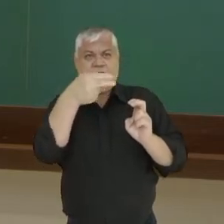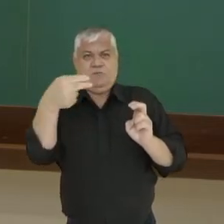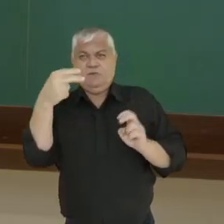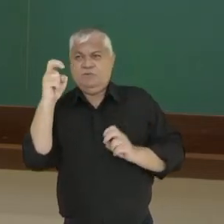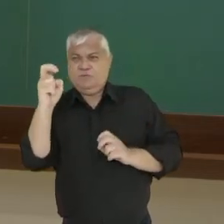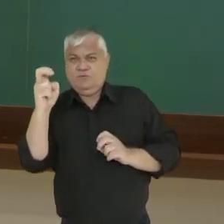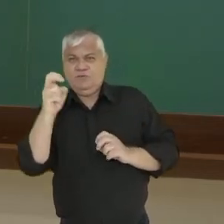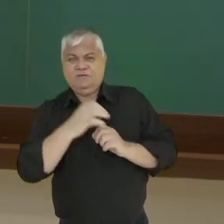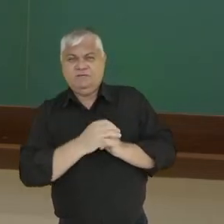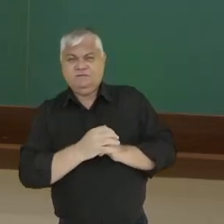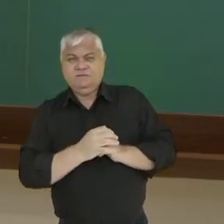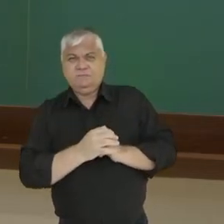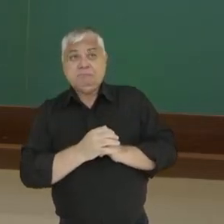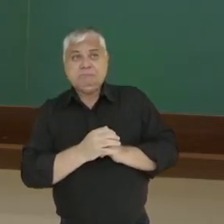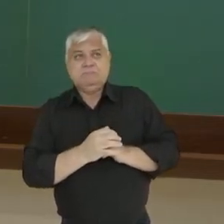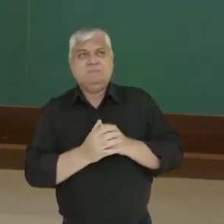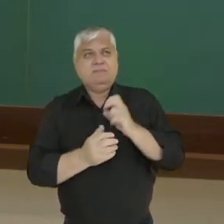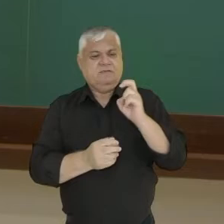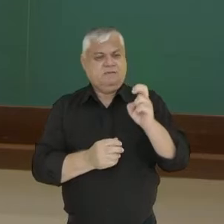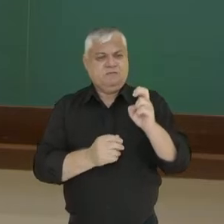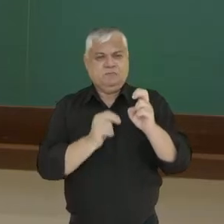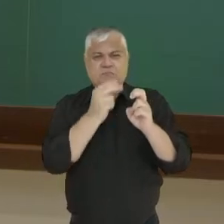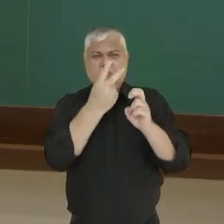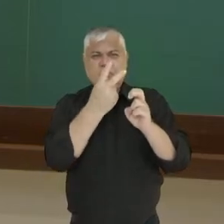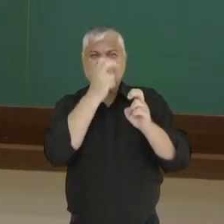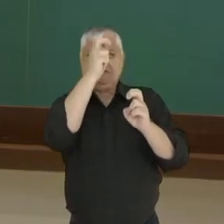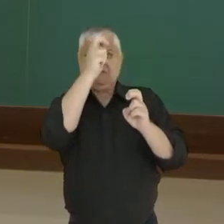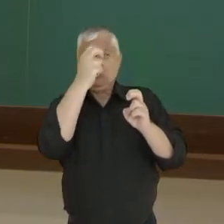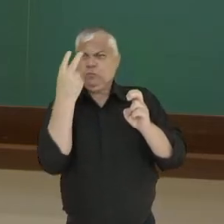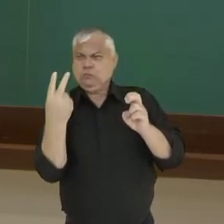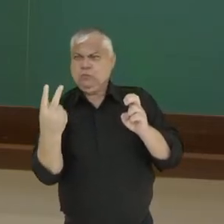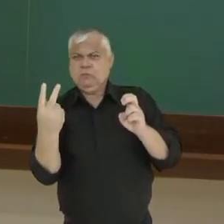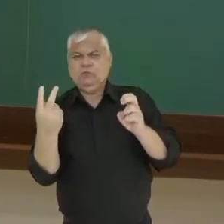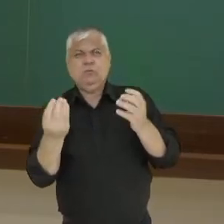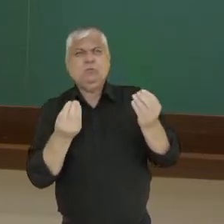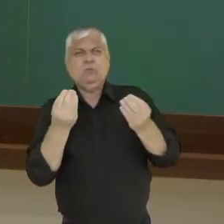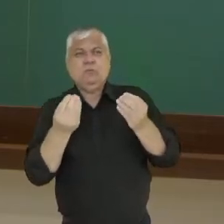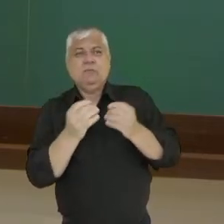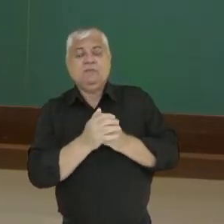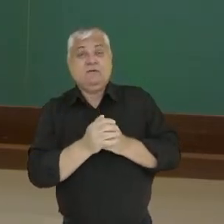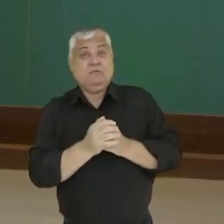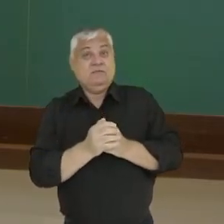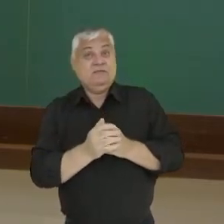2. O que ele está dizendo aqui, pessoal? Que o meu 5 ao quadrado